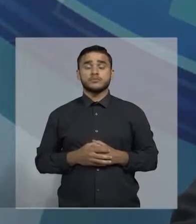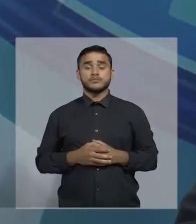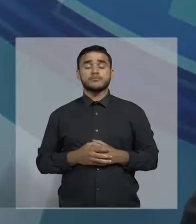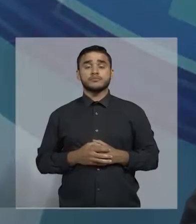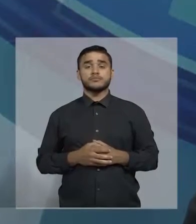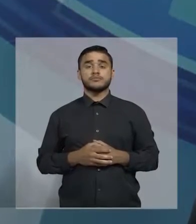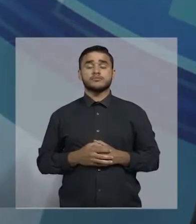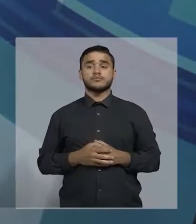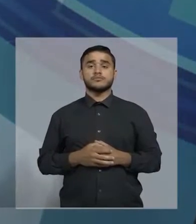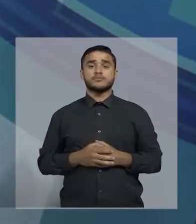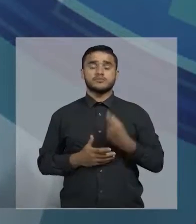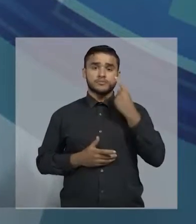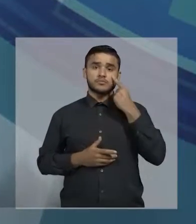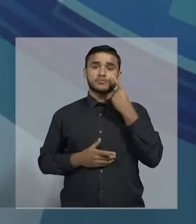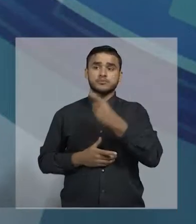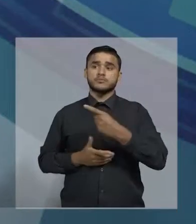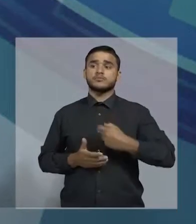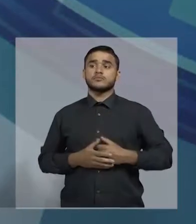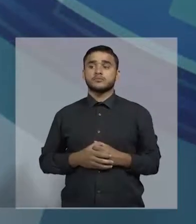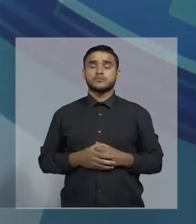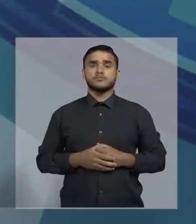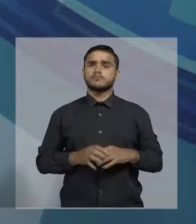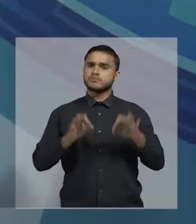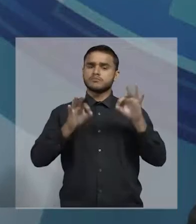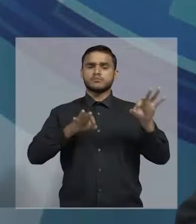tem a força do governismo.